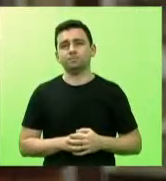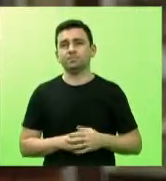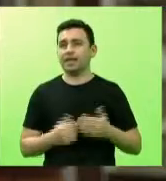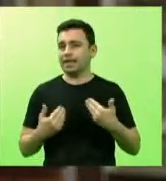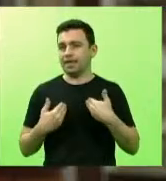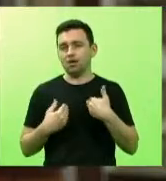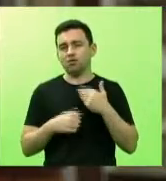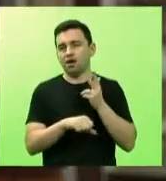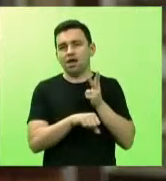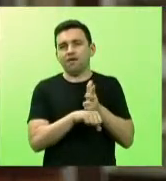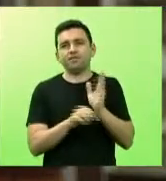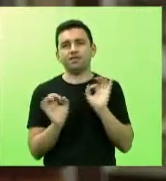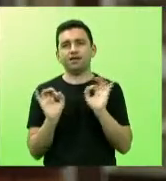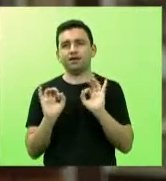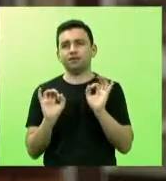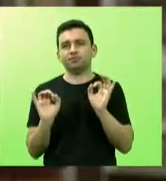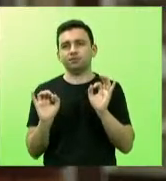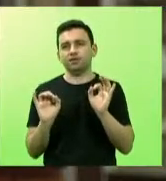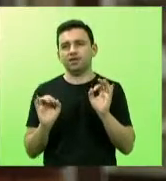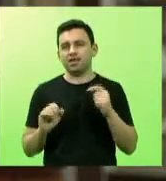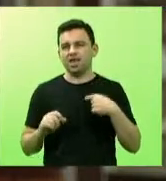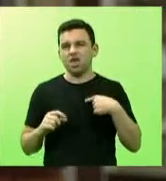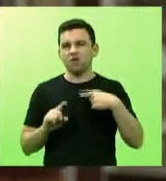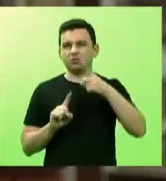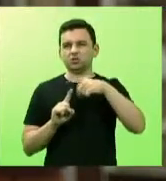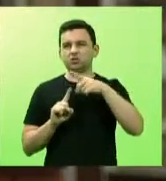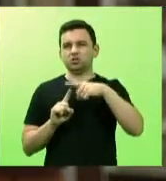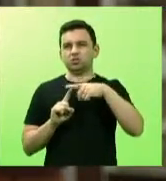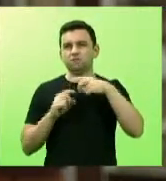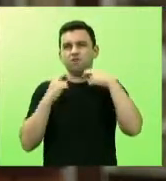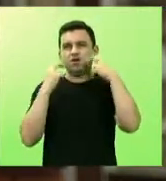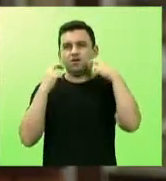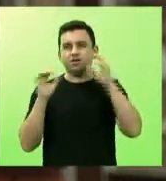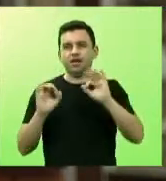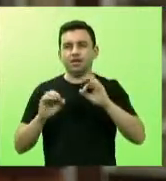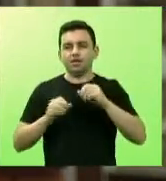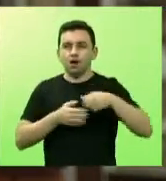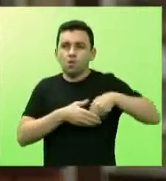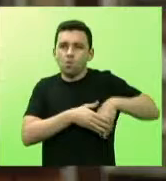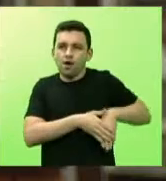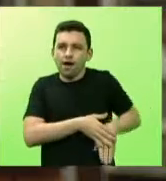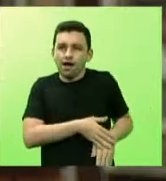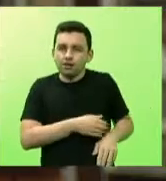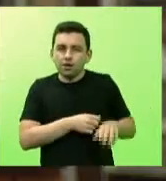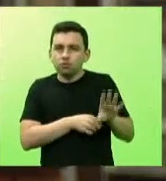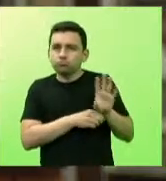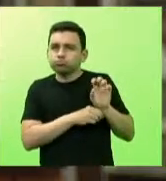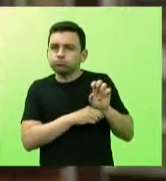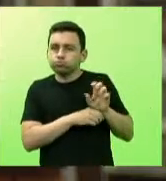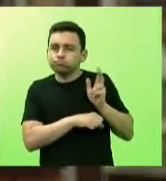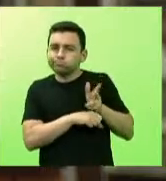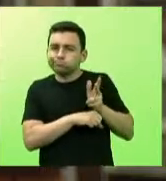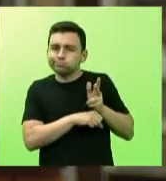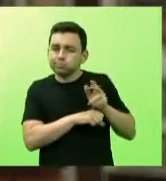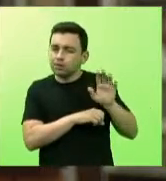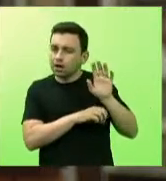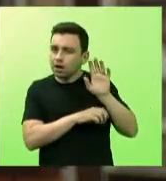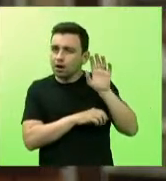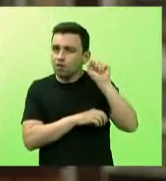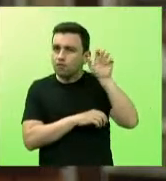Não gravei a conversa, porque eu não sou desse tipo de gente sem vergonha que anda com um gravador no bolso gravando conversa.